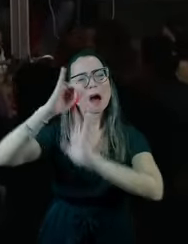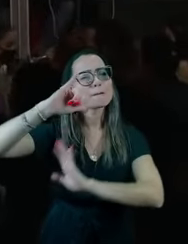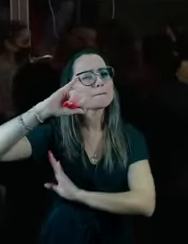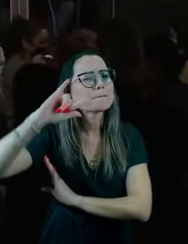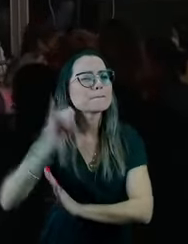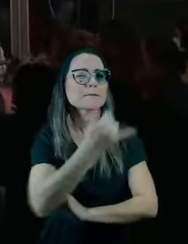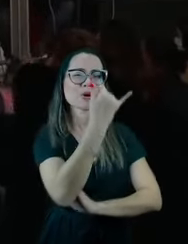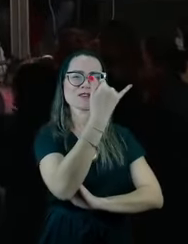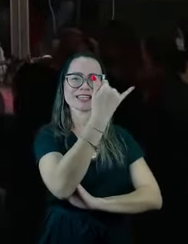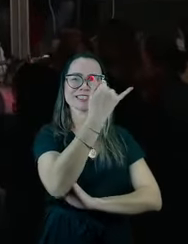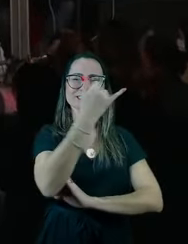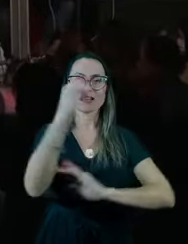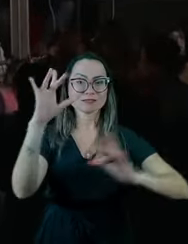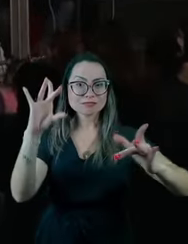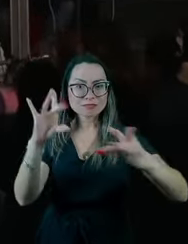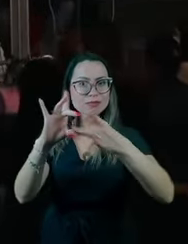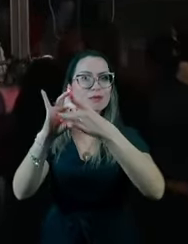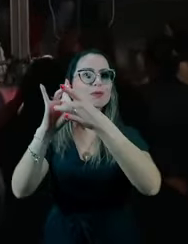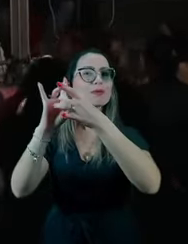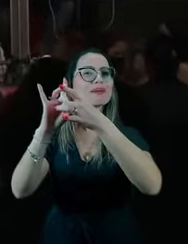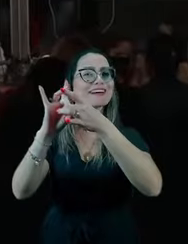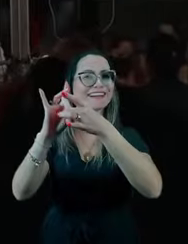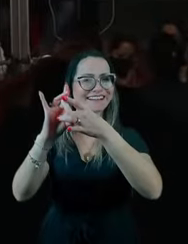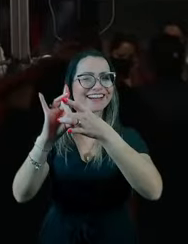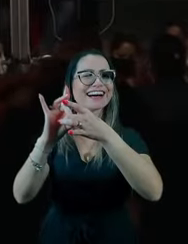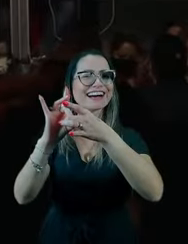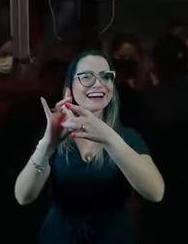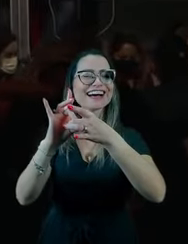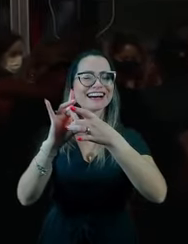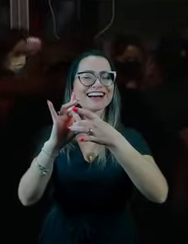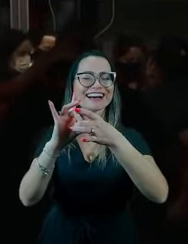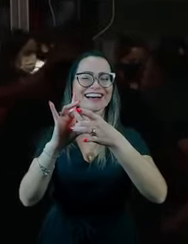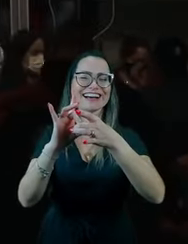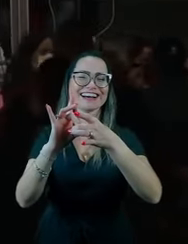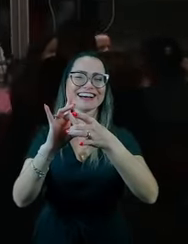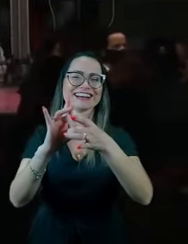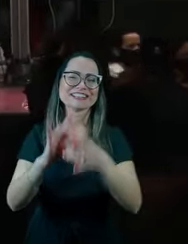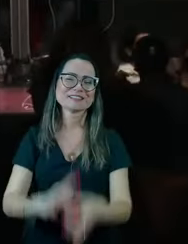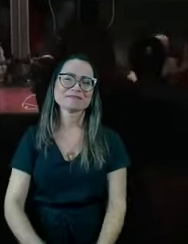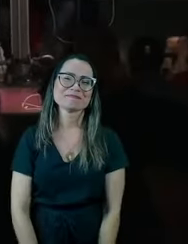Aproveite, ó. Se conecte. Faça